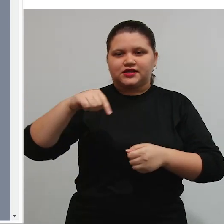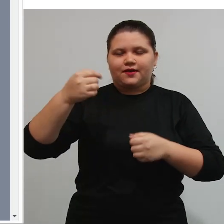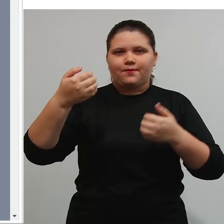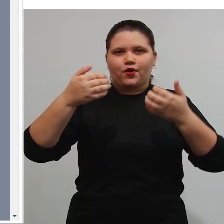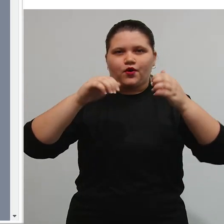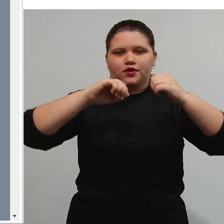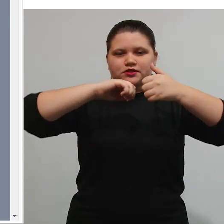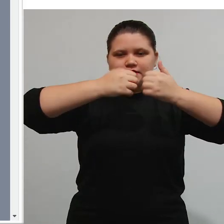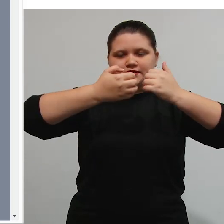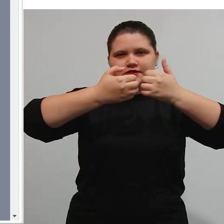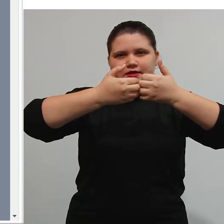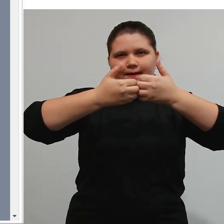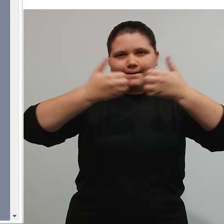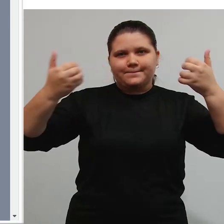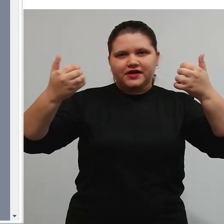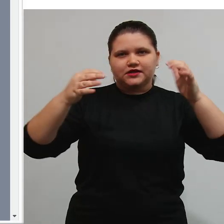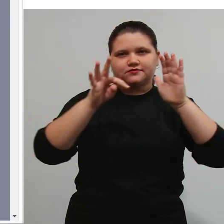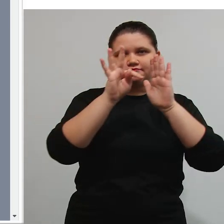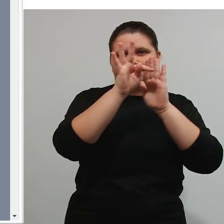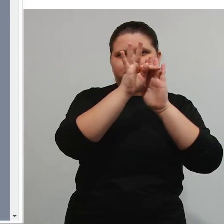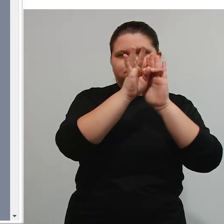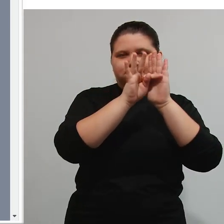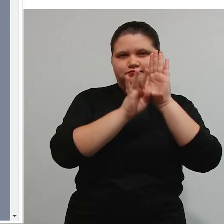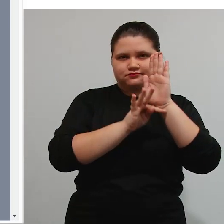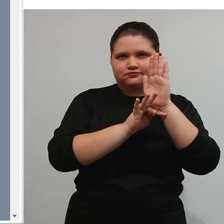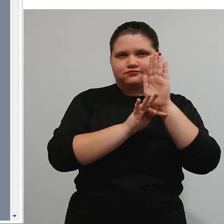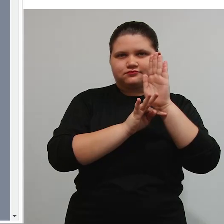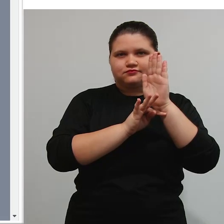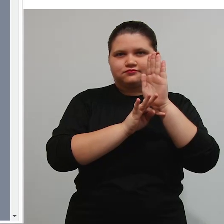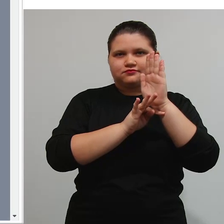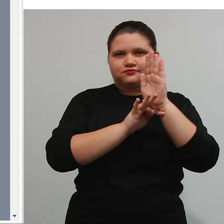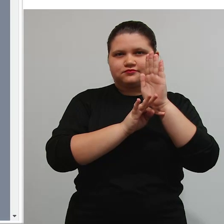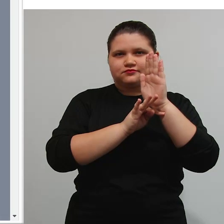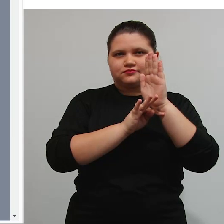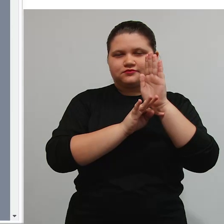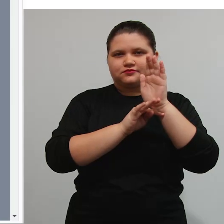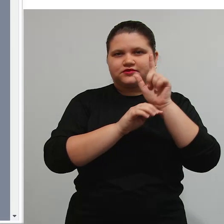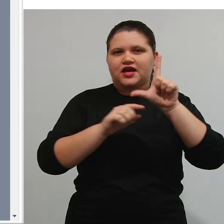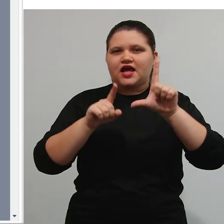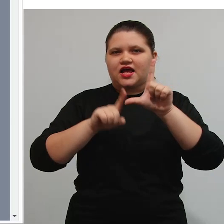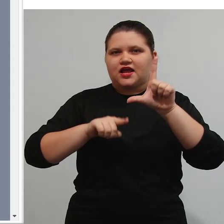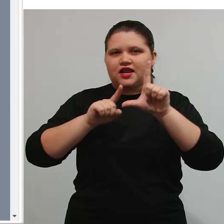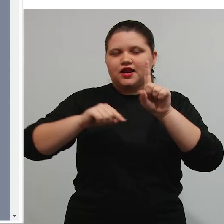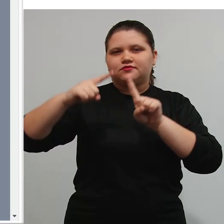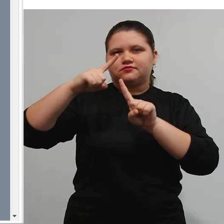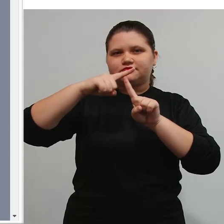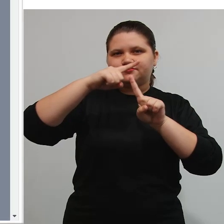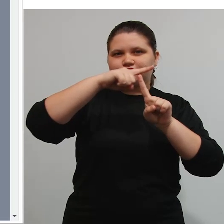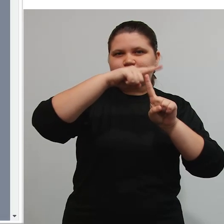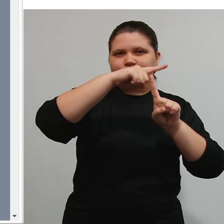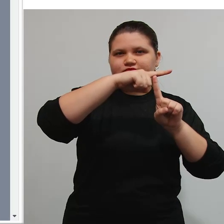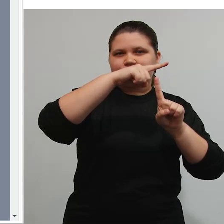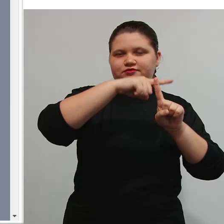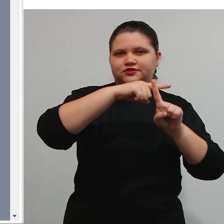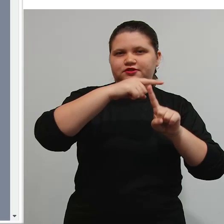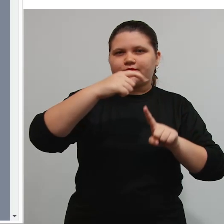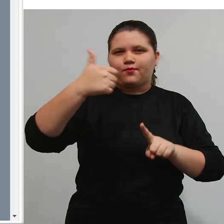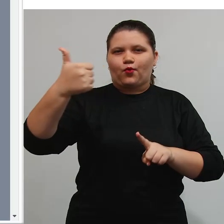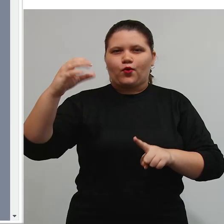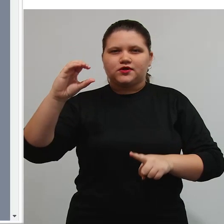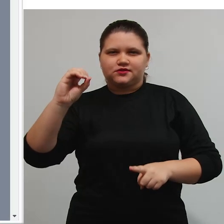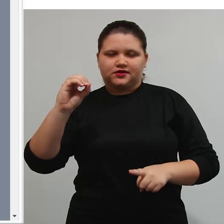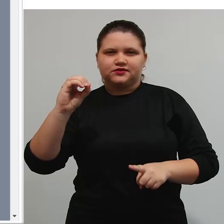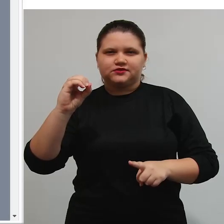do texto, você vai dar destaque, você vai colocar a fonte em tamanho 10, seguida do autor, do ano,